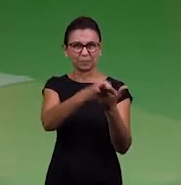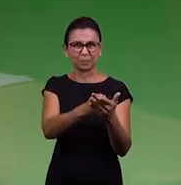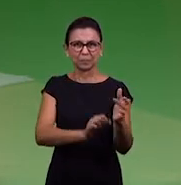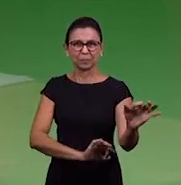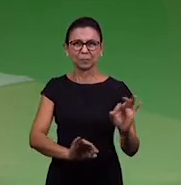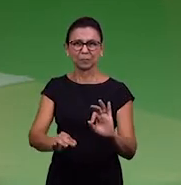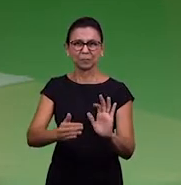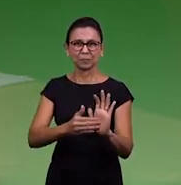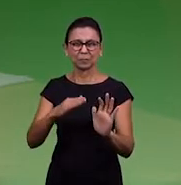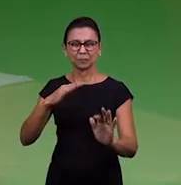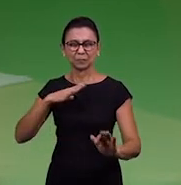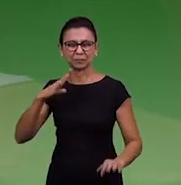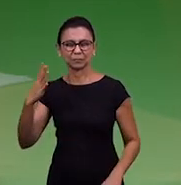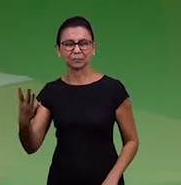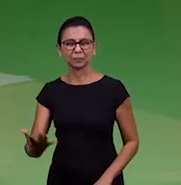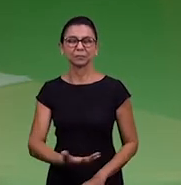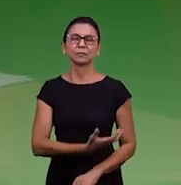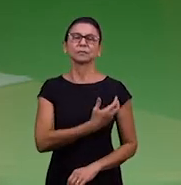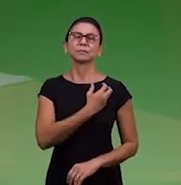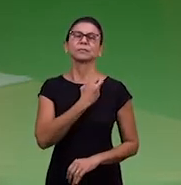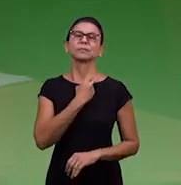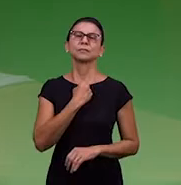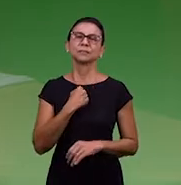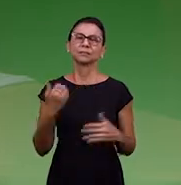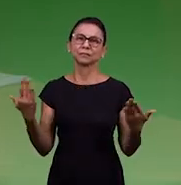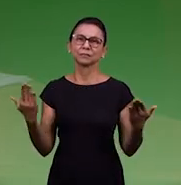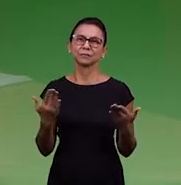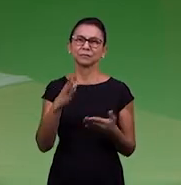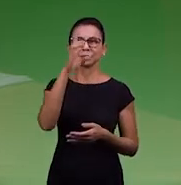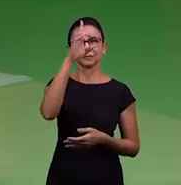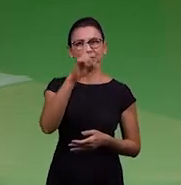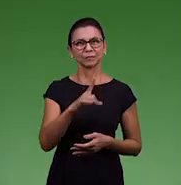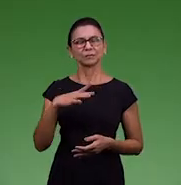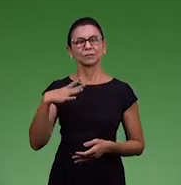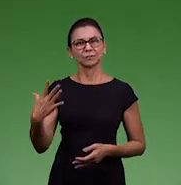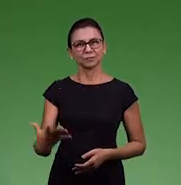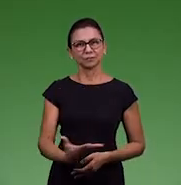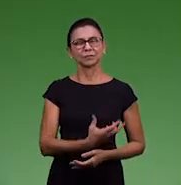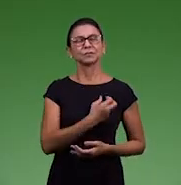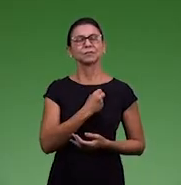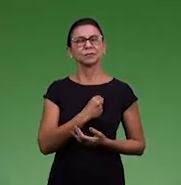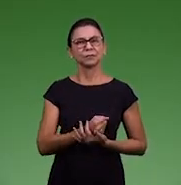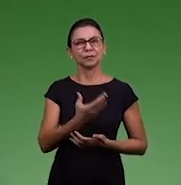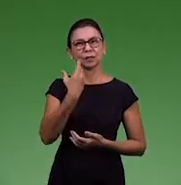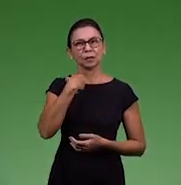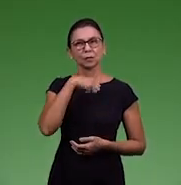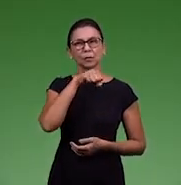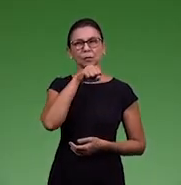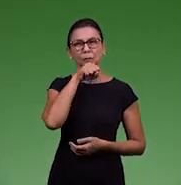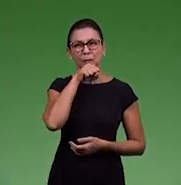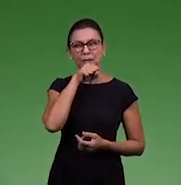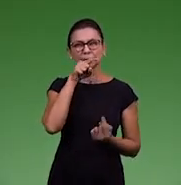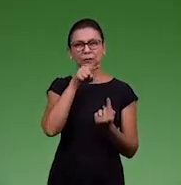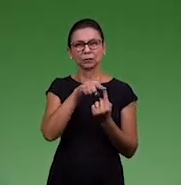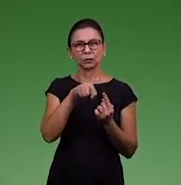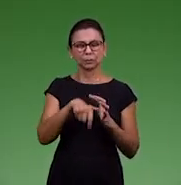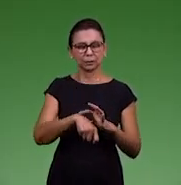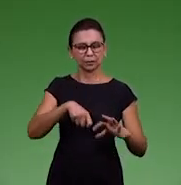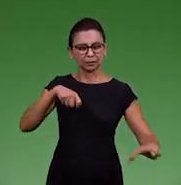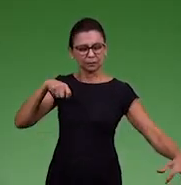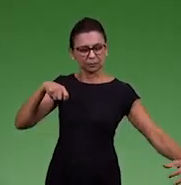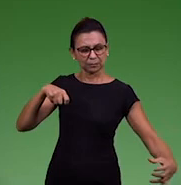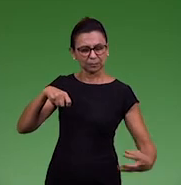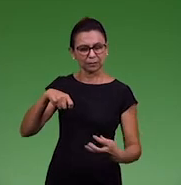Deus, firmando assim, abrindo ali o caminho. Nós vemos a espada, o Pai, vemos o caminho, o